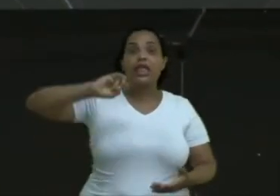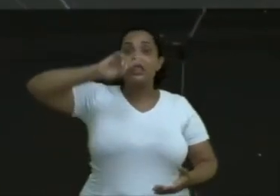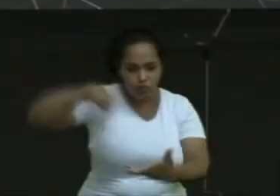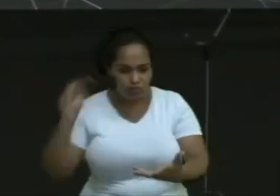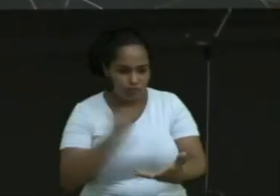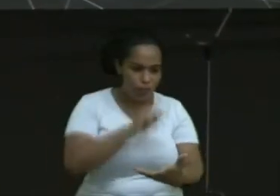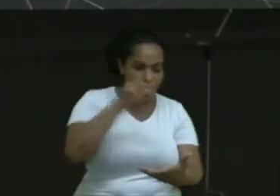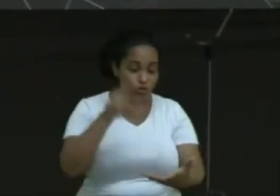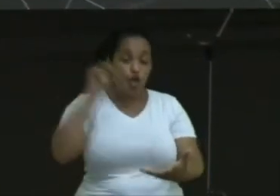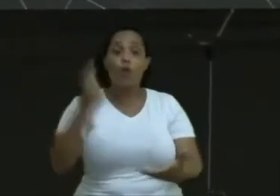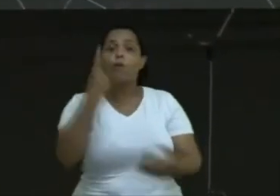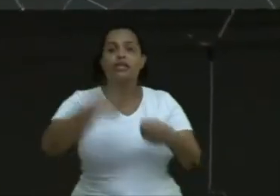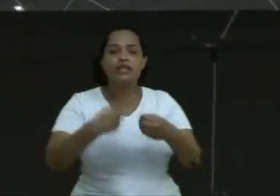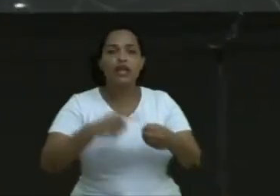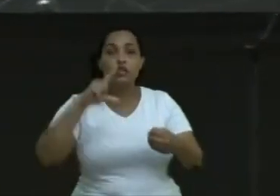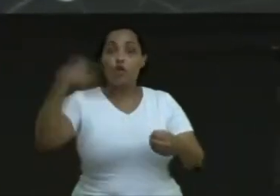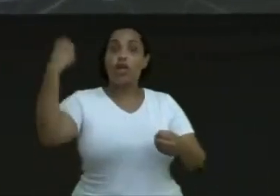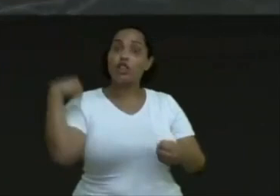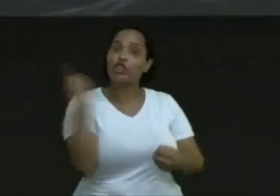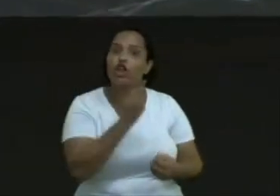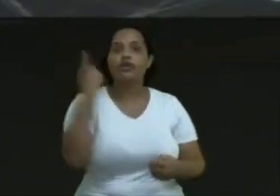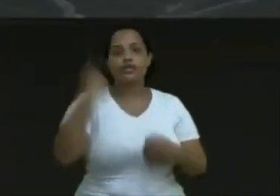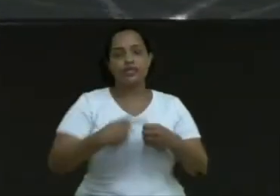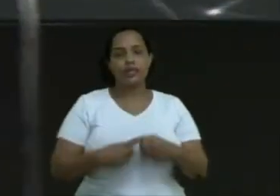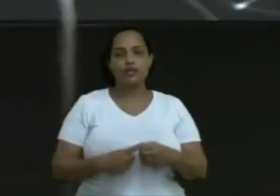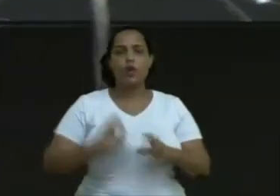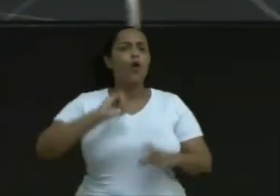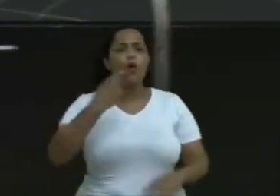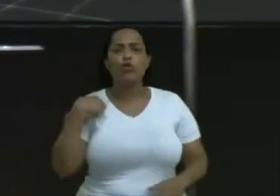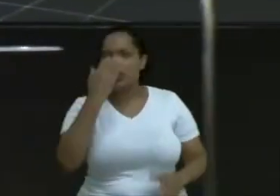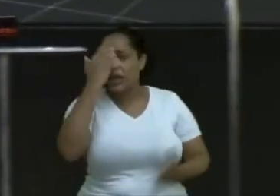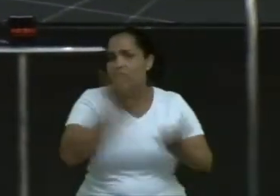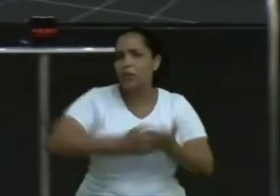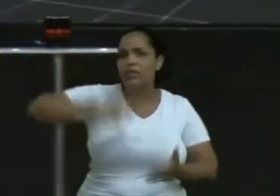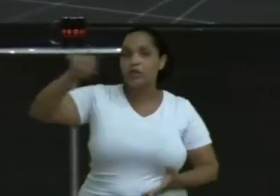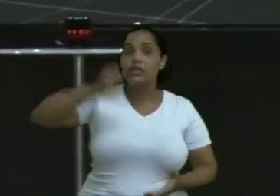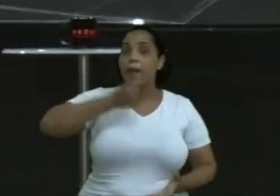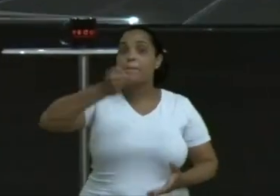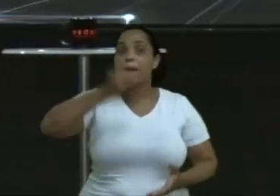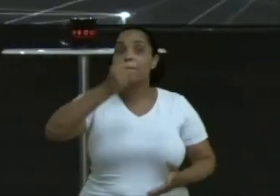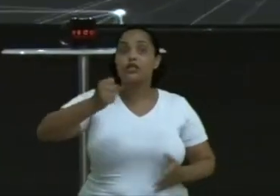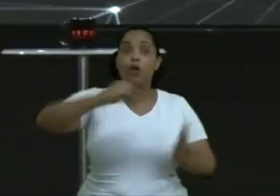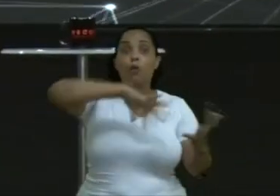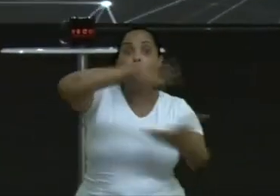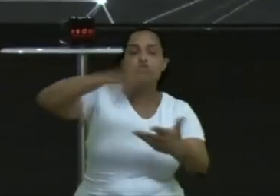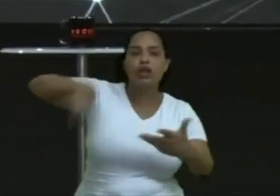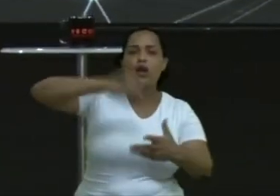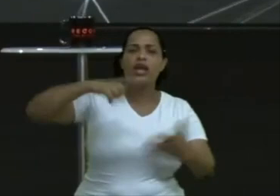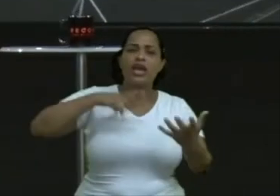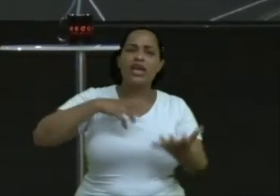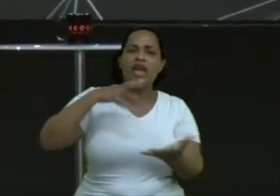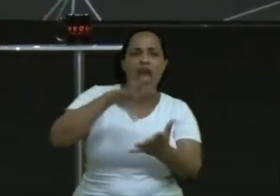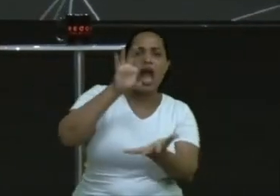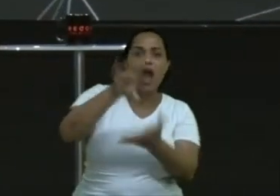a nossa. Ou nós cremos num Deus que se a imprensa internacional tiver que registrar um avivamento no século